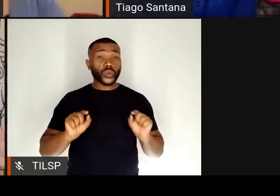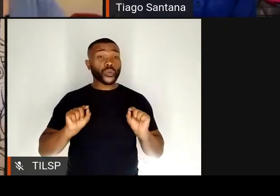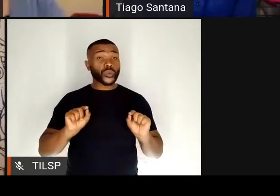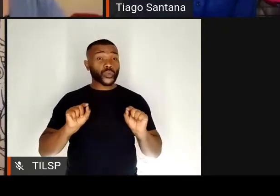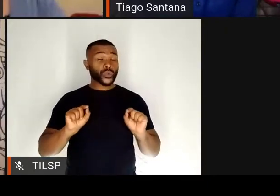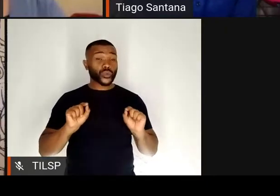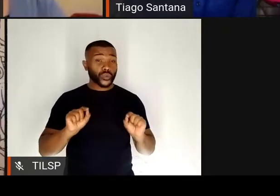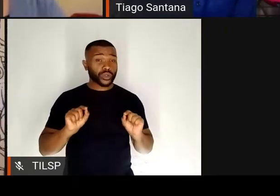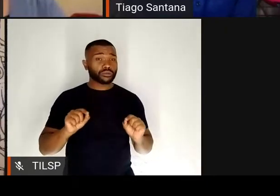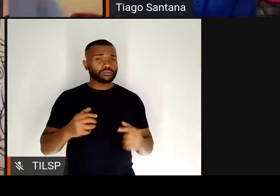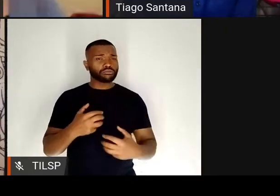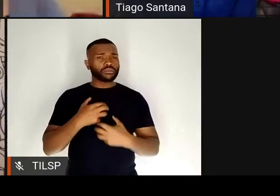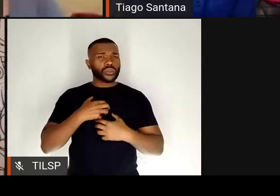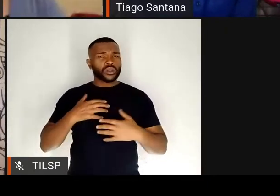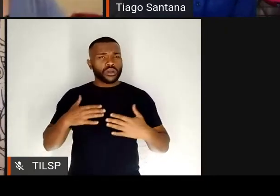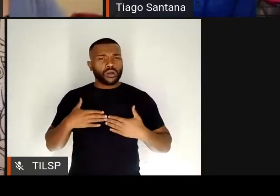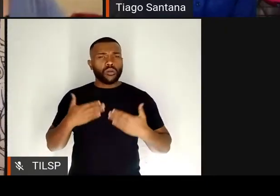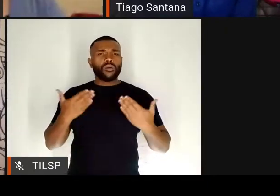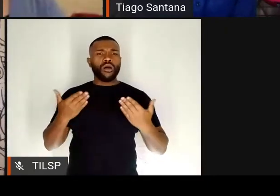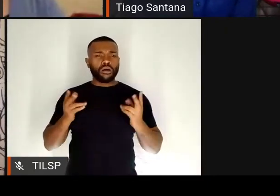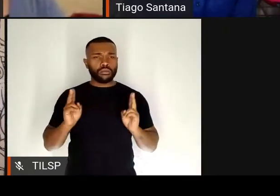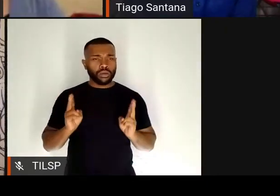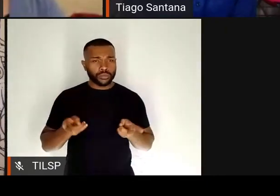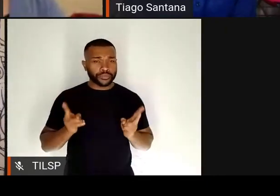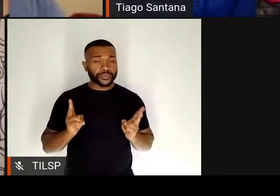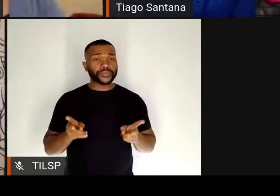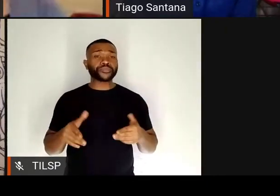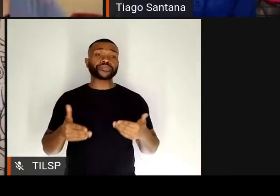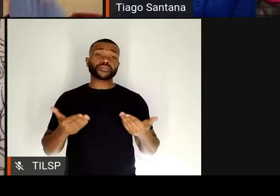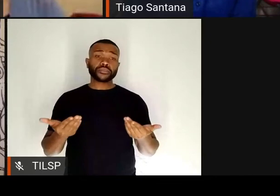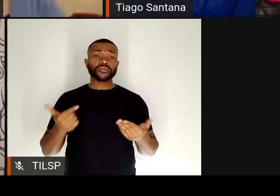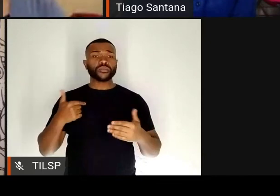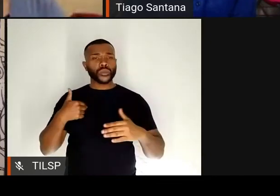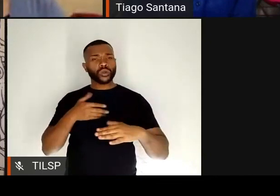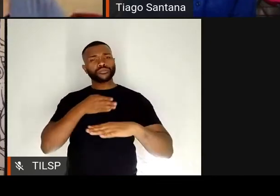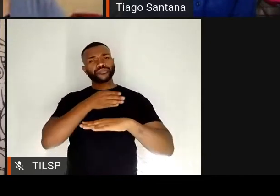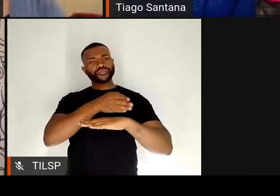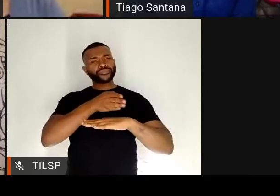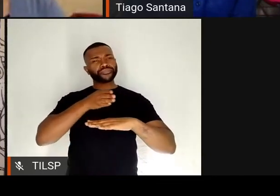me enche de surpresa o tempo inteiro, né? Então vir para campo